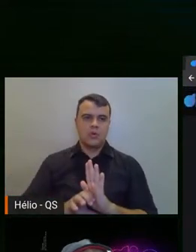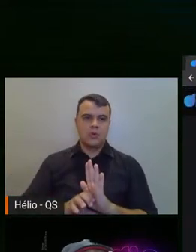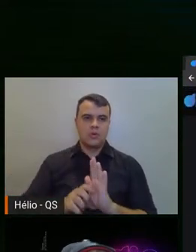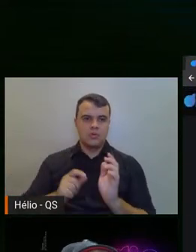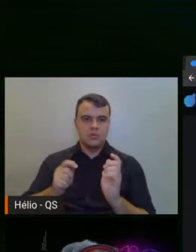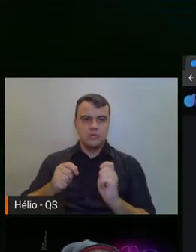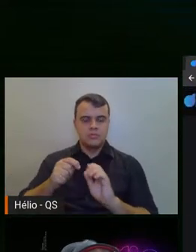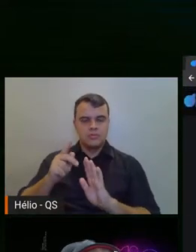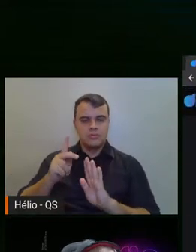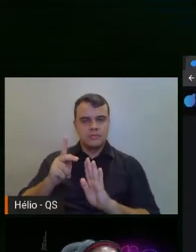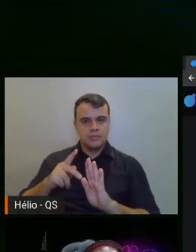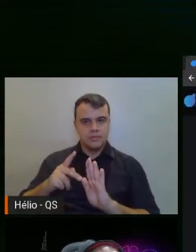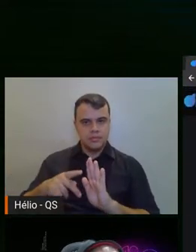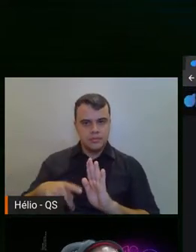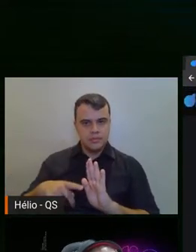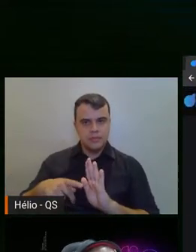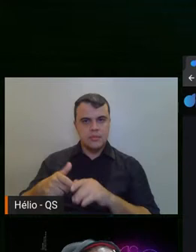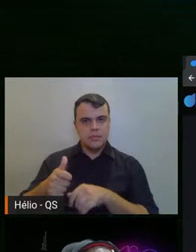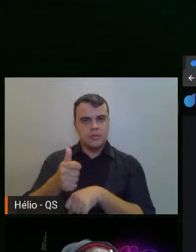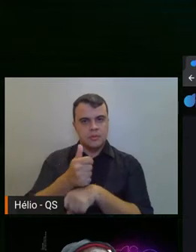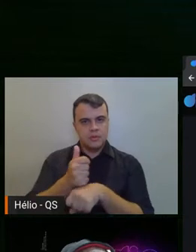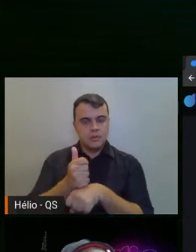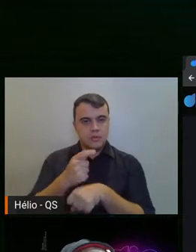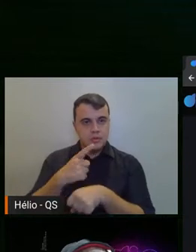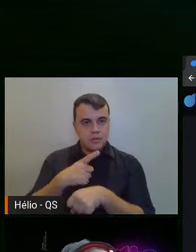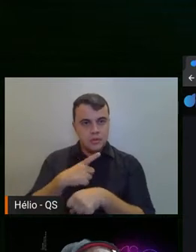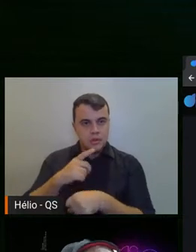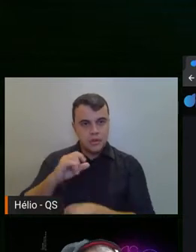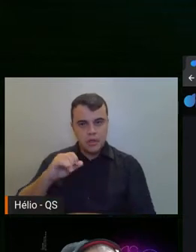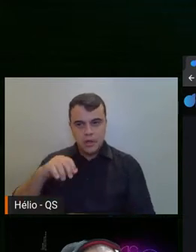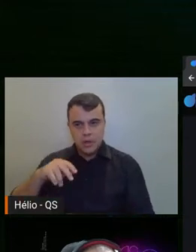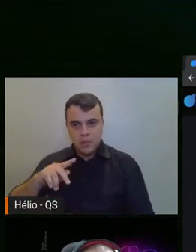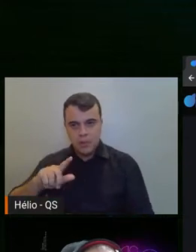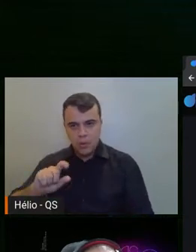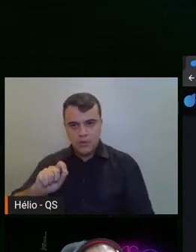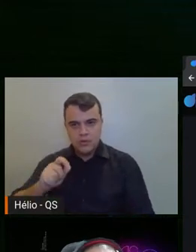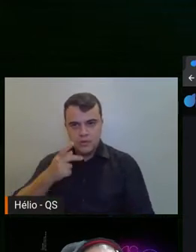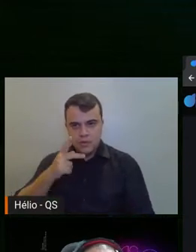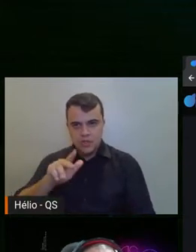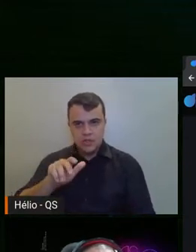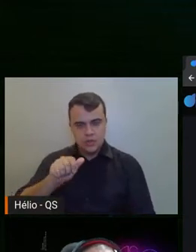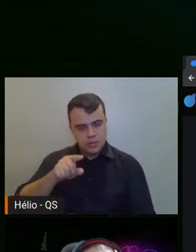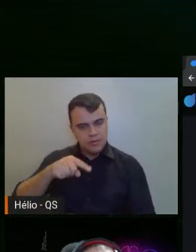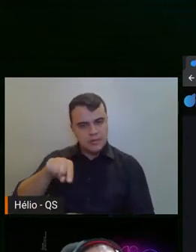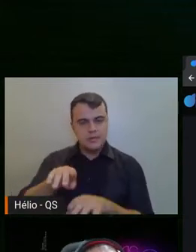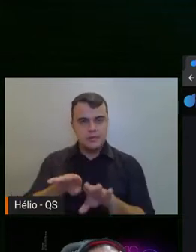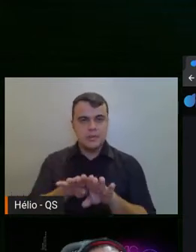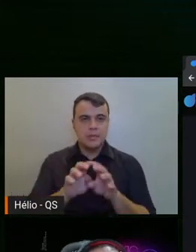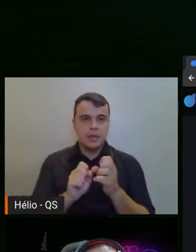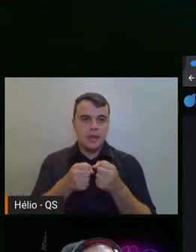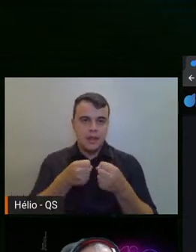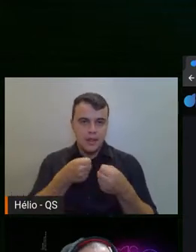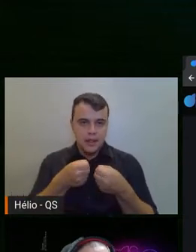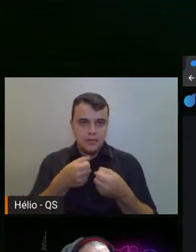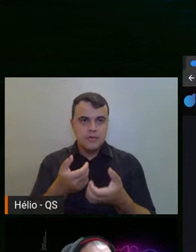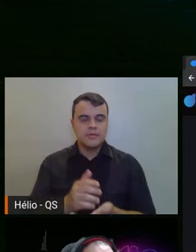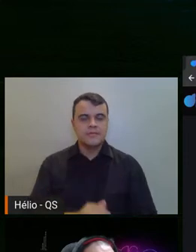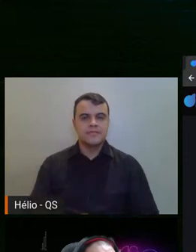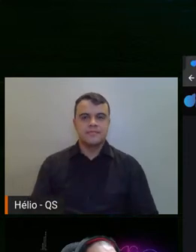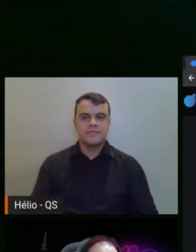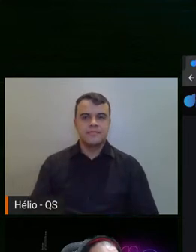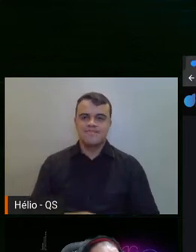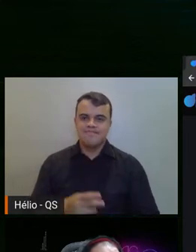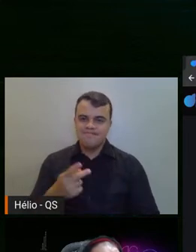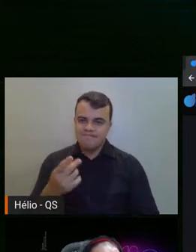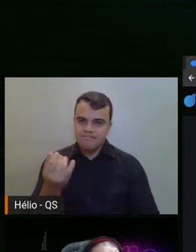poder rankear os talentos aí para para impulso Poder chamar e vocês para as entrevistas Então esse